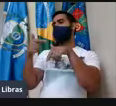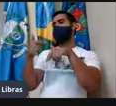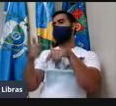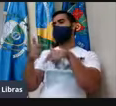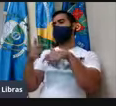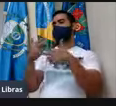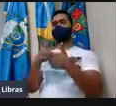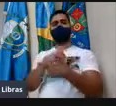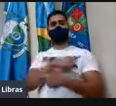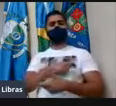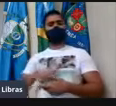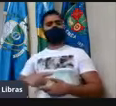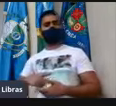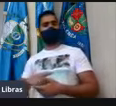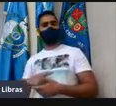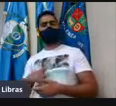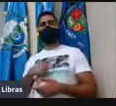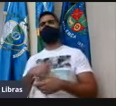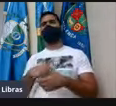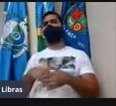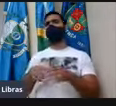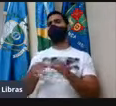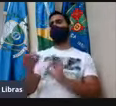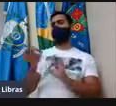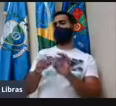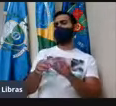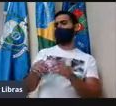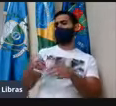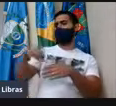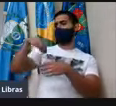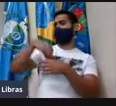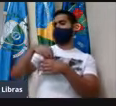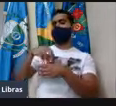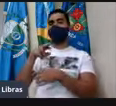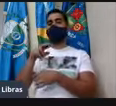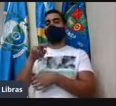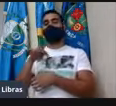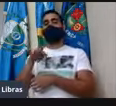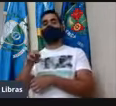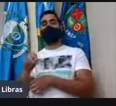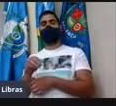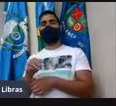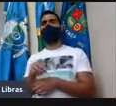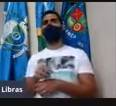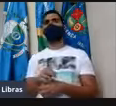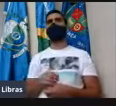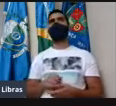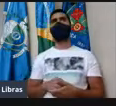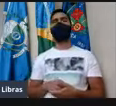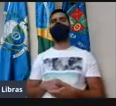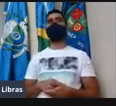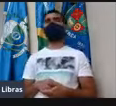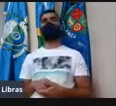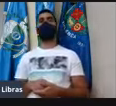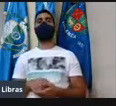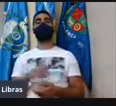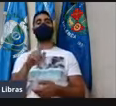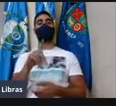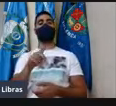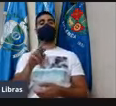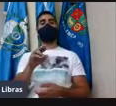essas governanças, controle interno, autarquia, tudo. Então, vereador,